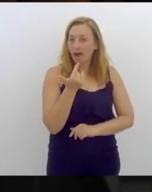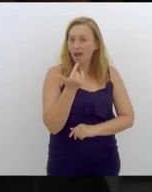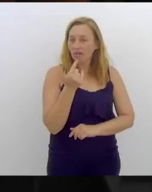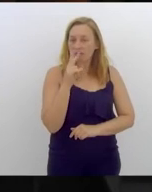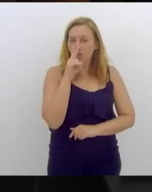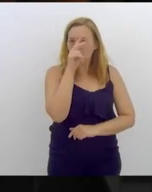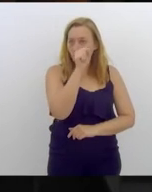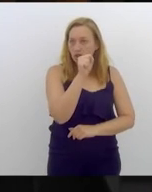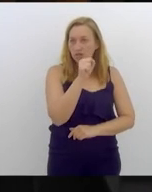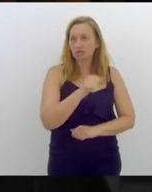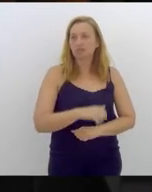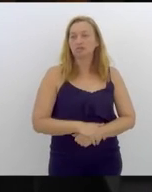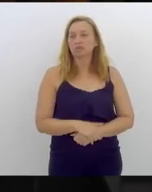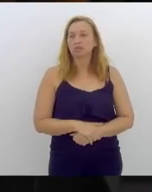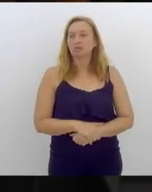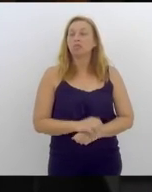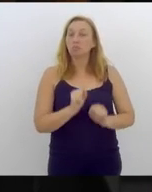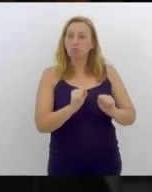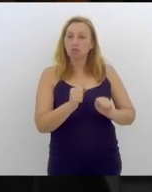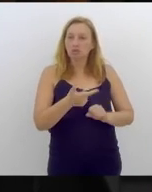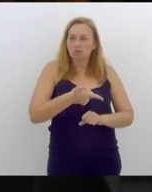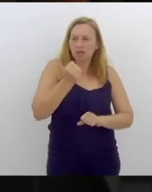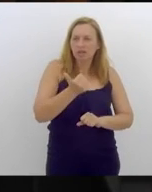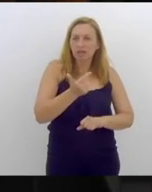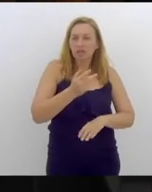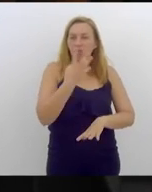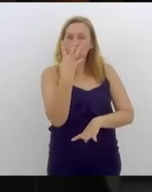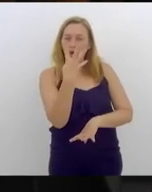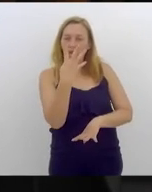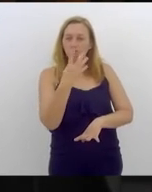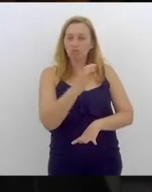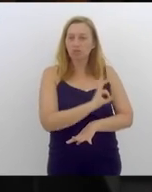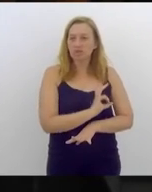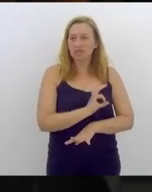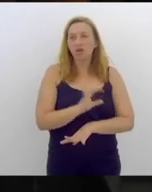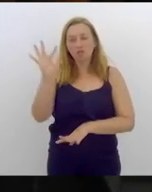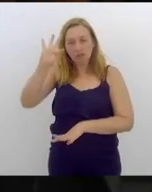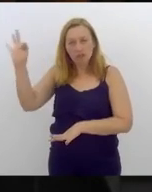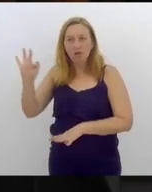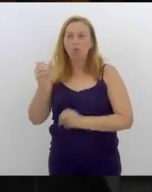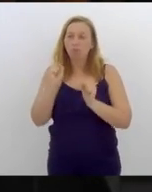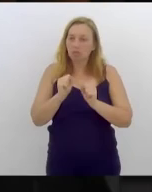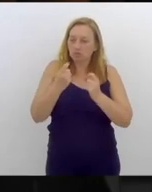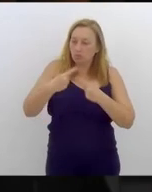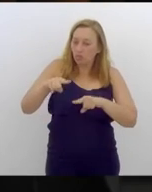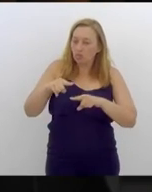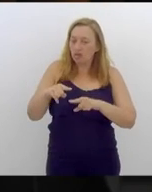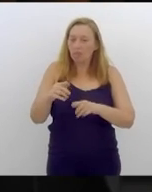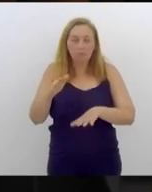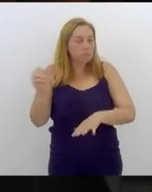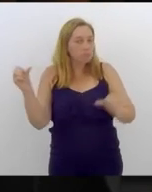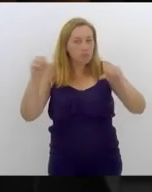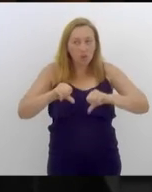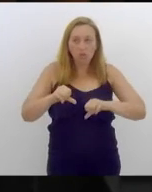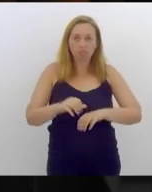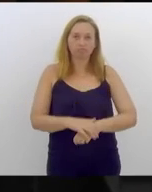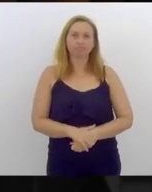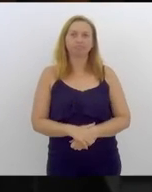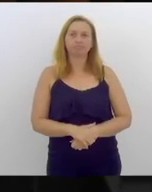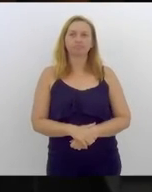calibre poderia ter matado quatro policiais federais poderia ter provocado uma tragédia ainda maior